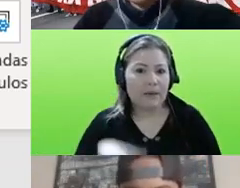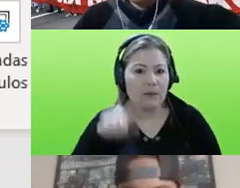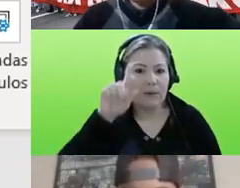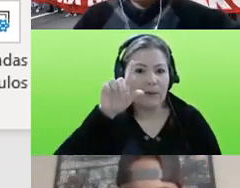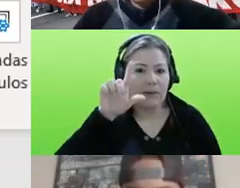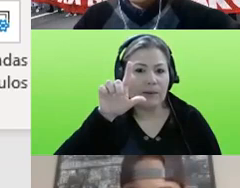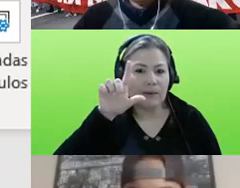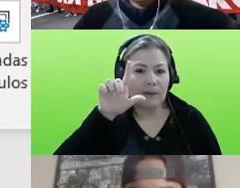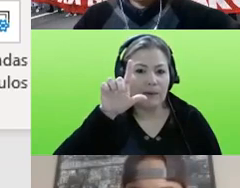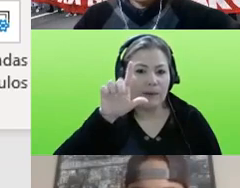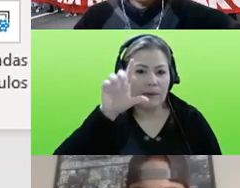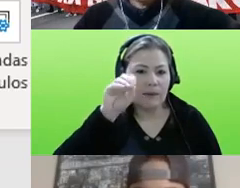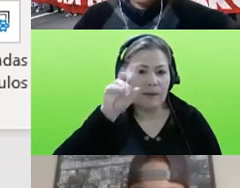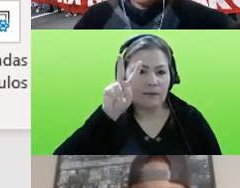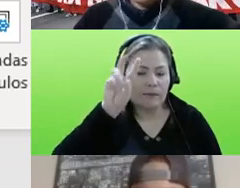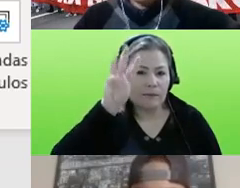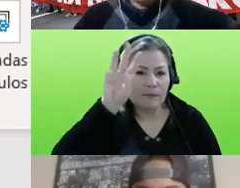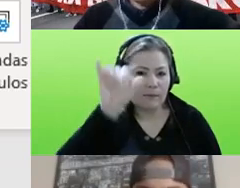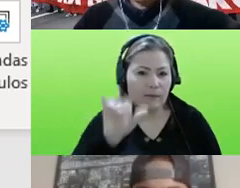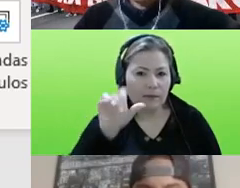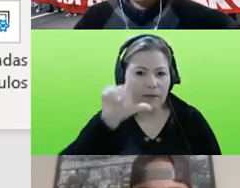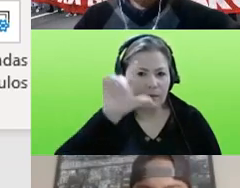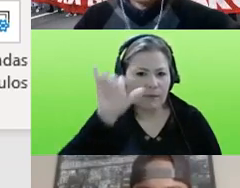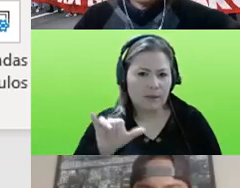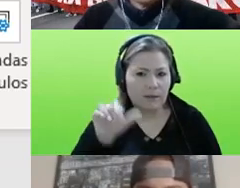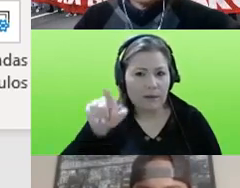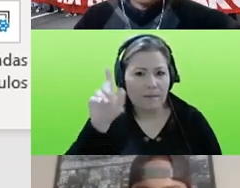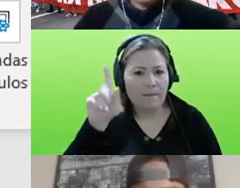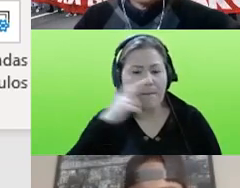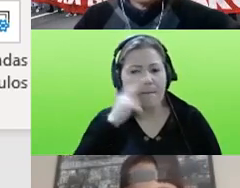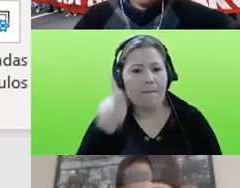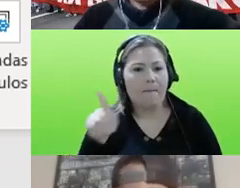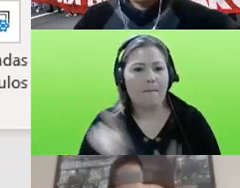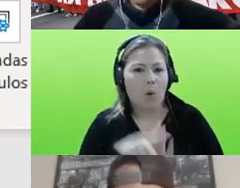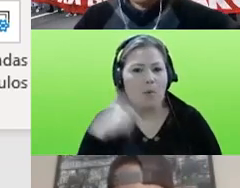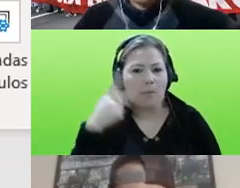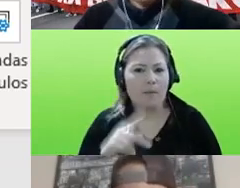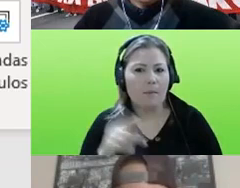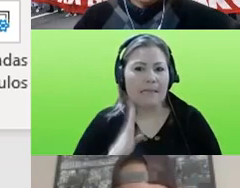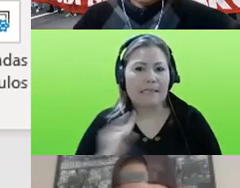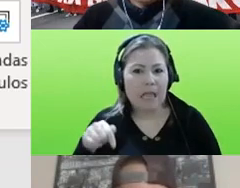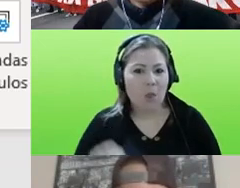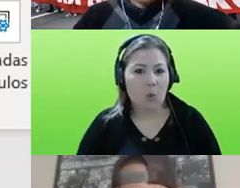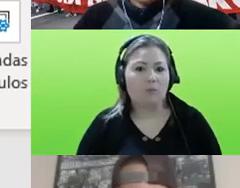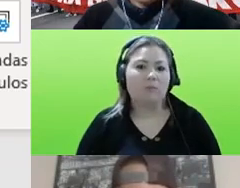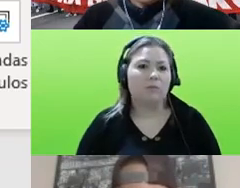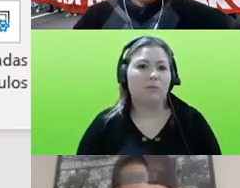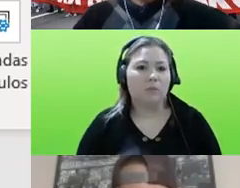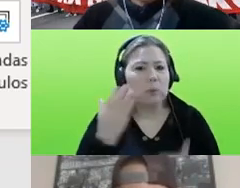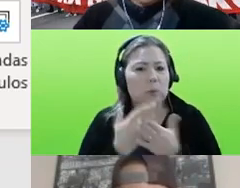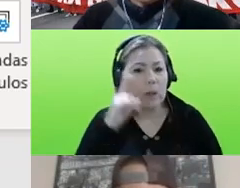Paris há mais de 30 anos, mas é na Escola de Pesquisa e Ciências Sociais, mas é